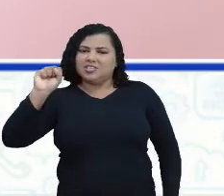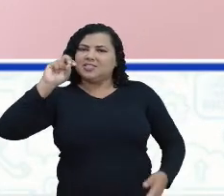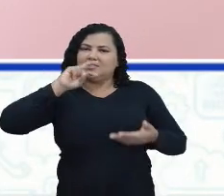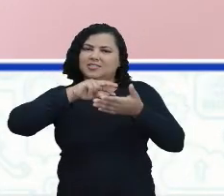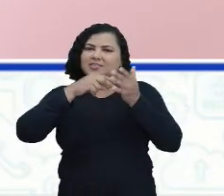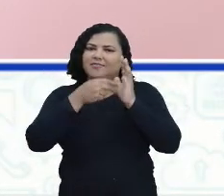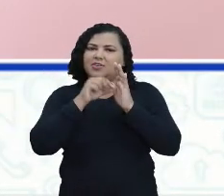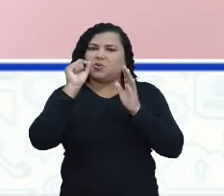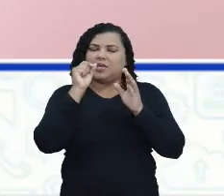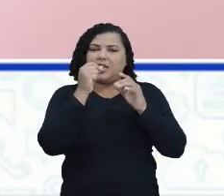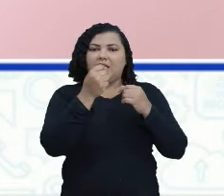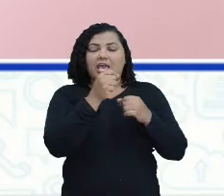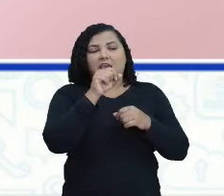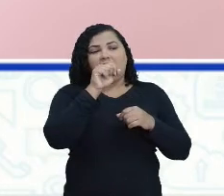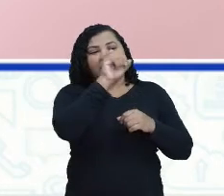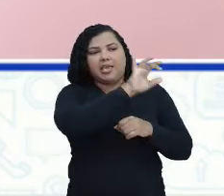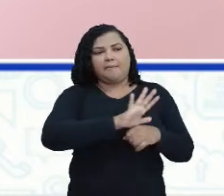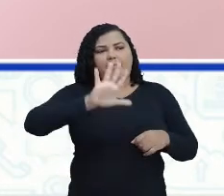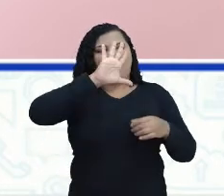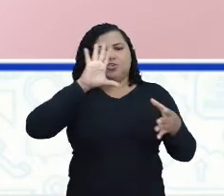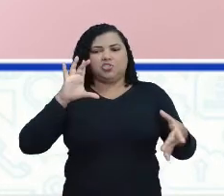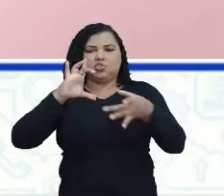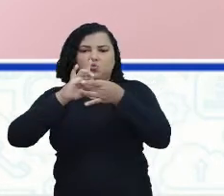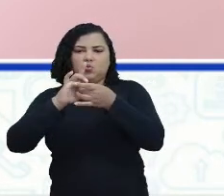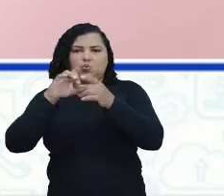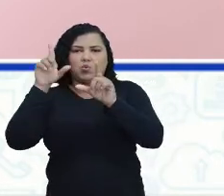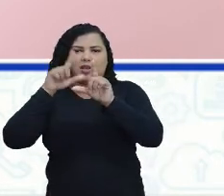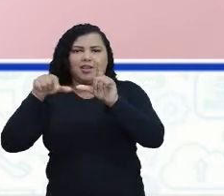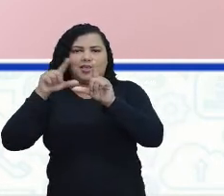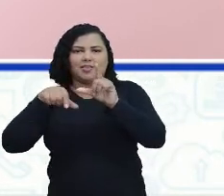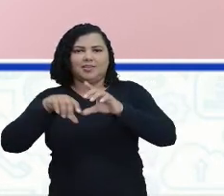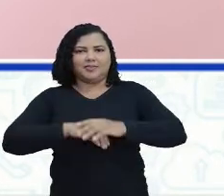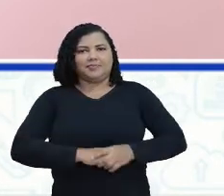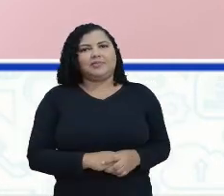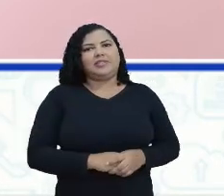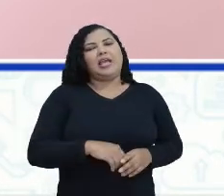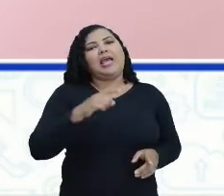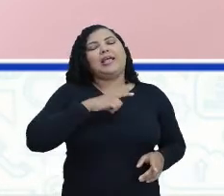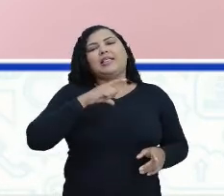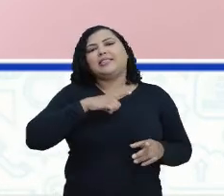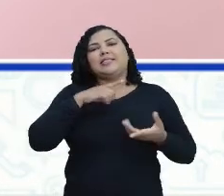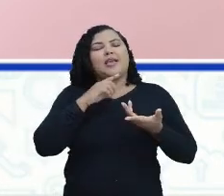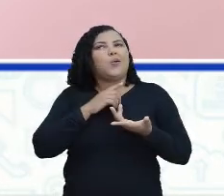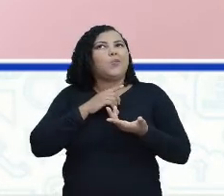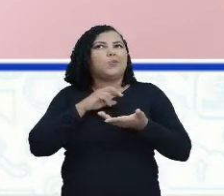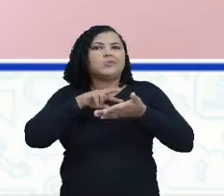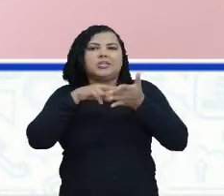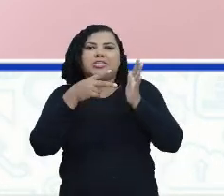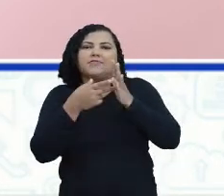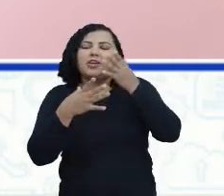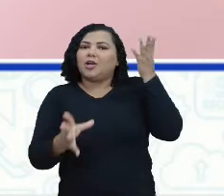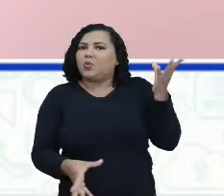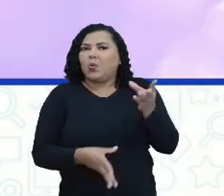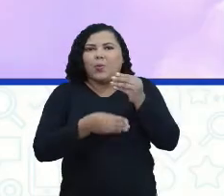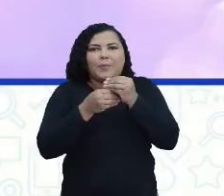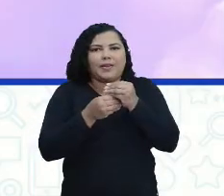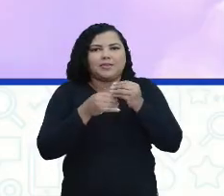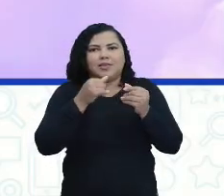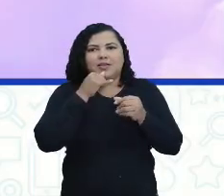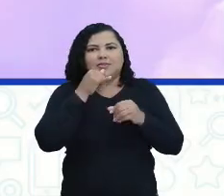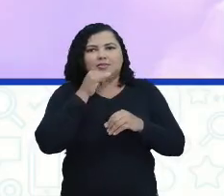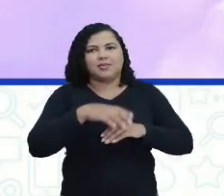acaba sendo um pictograma. Acaba tendo em si significados tão completos que às vezes substituem orações